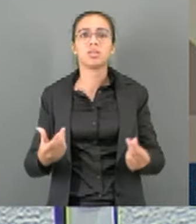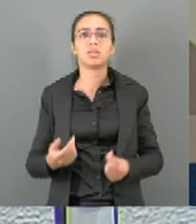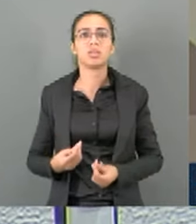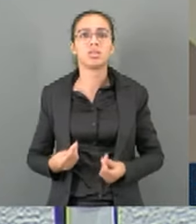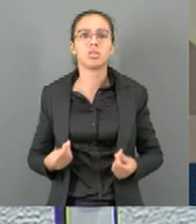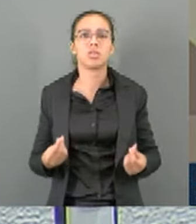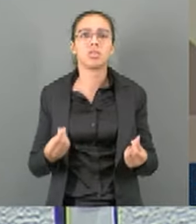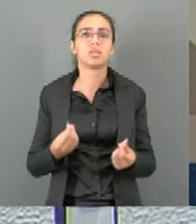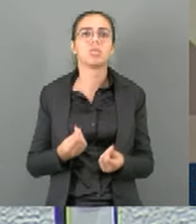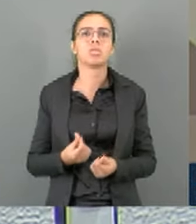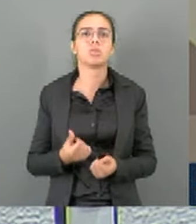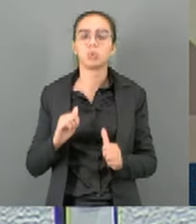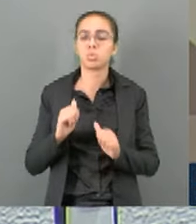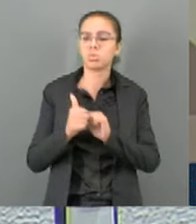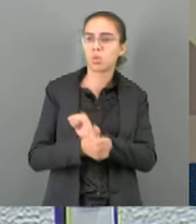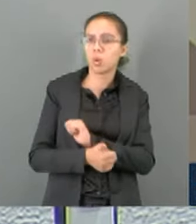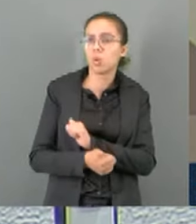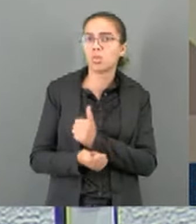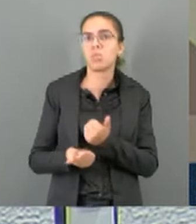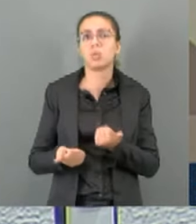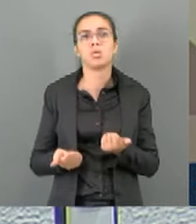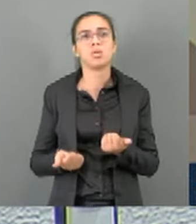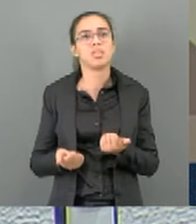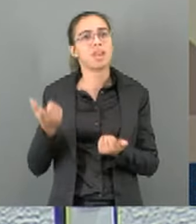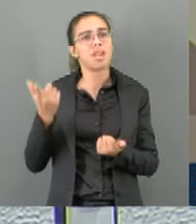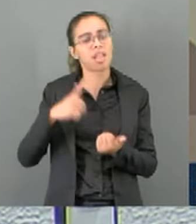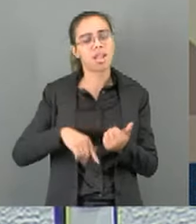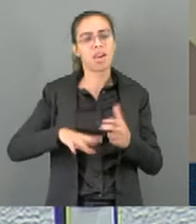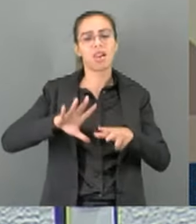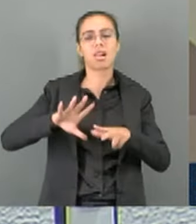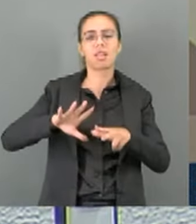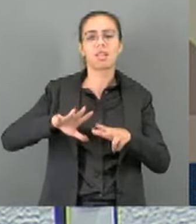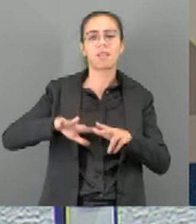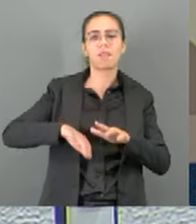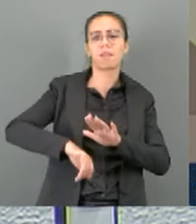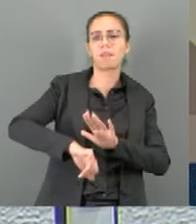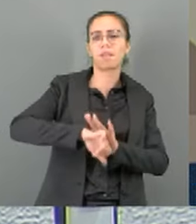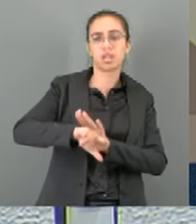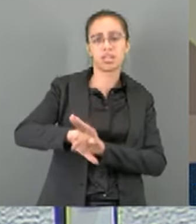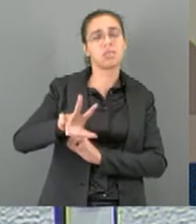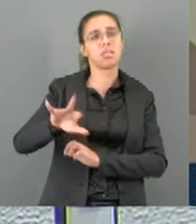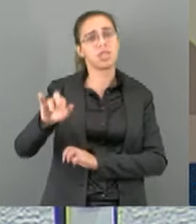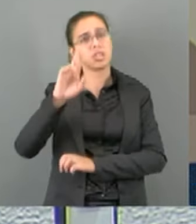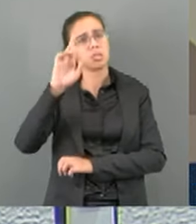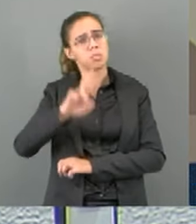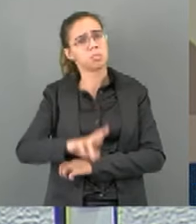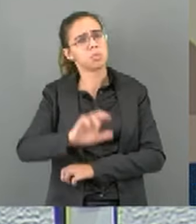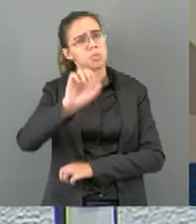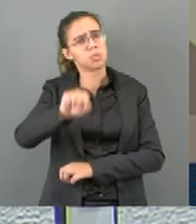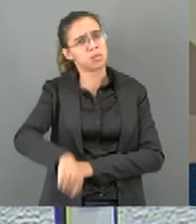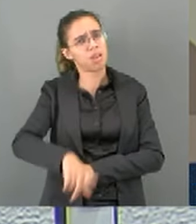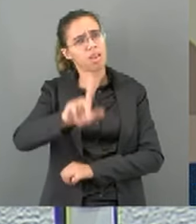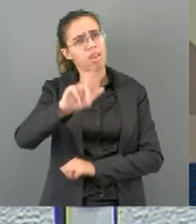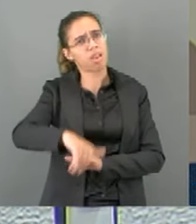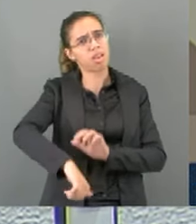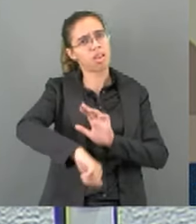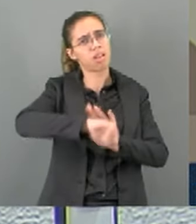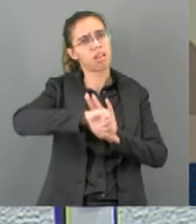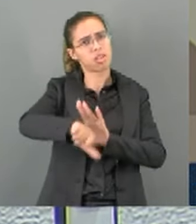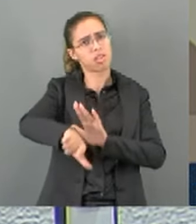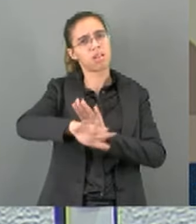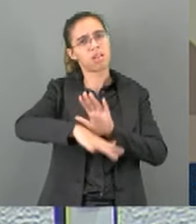por exemplo, um determinado jogo que é uma fraude ou algo do gênero, ela vai responder com certeza criminalmente por relação a